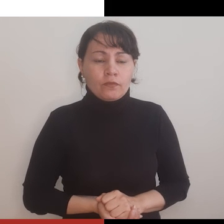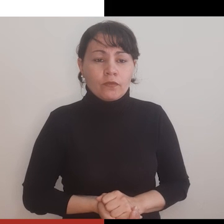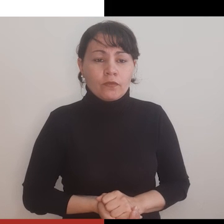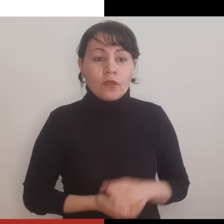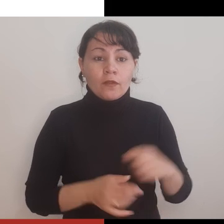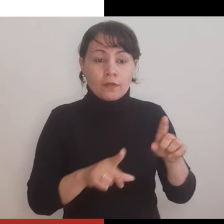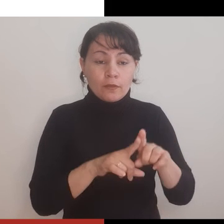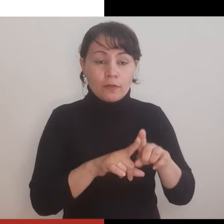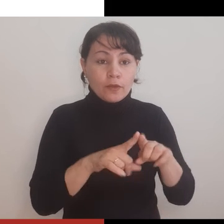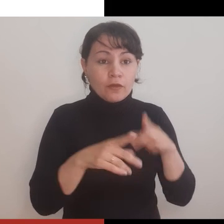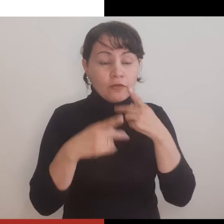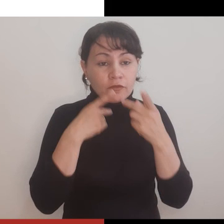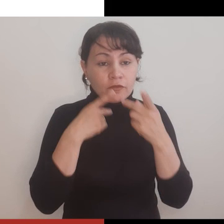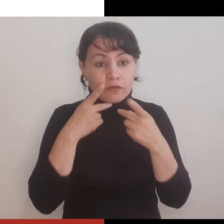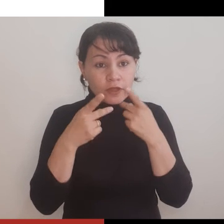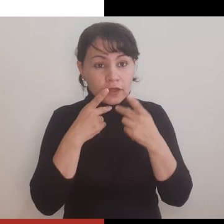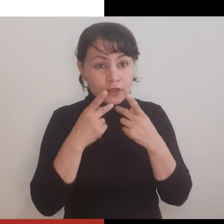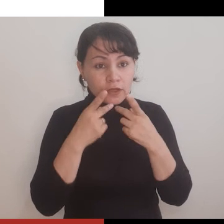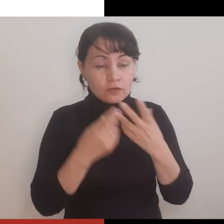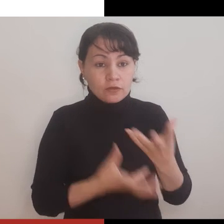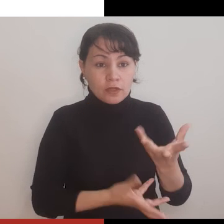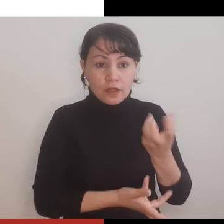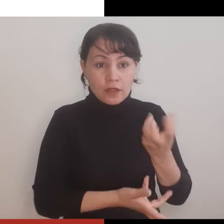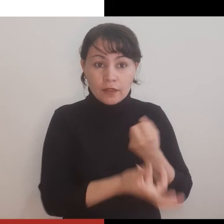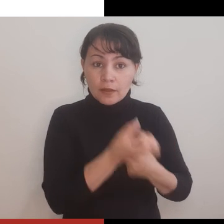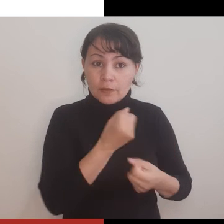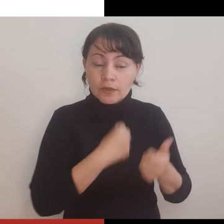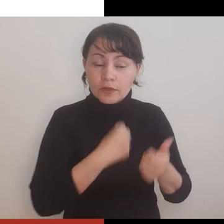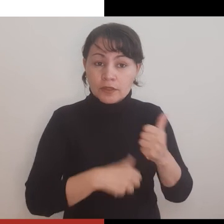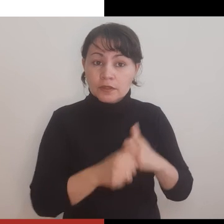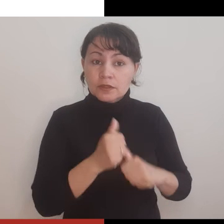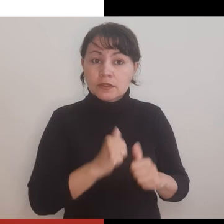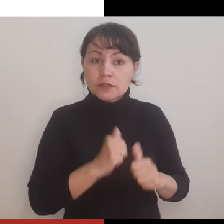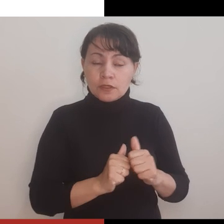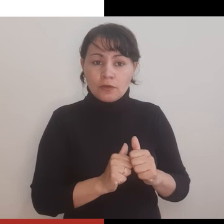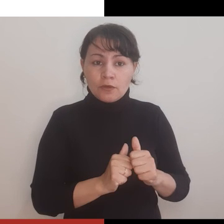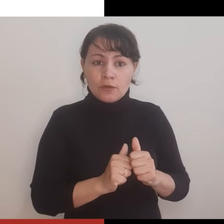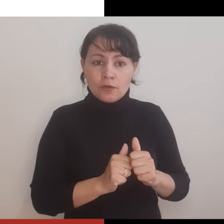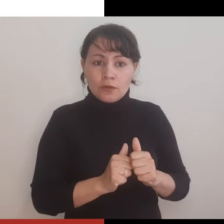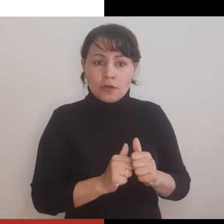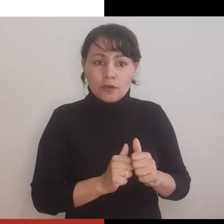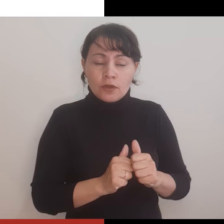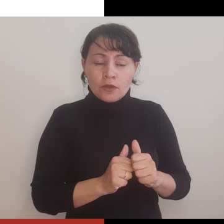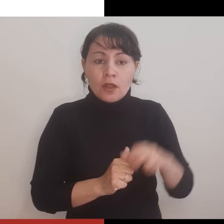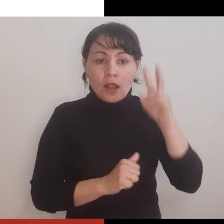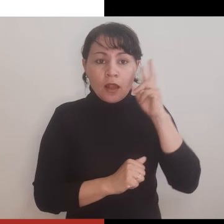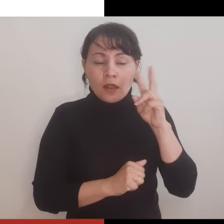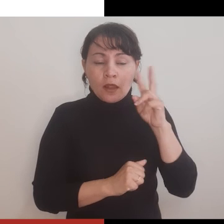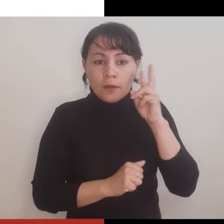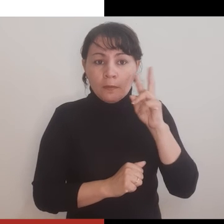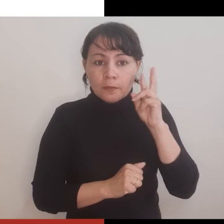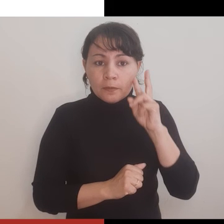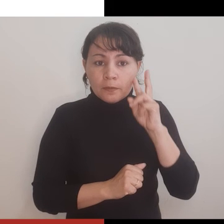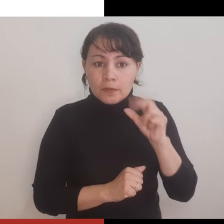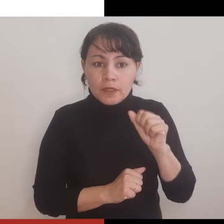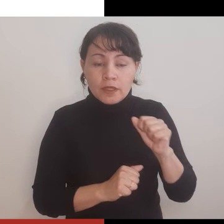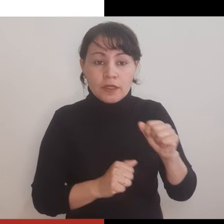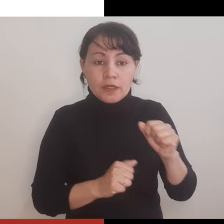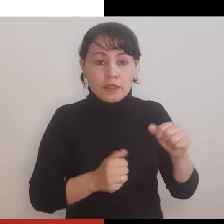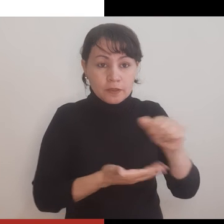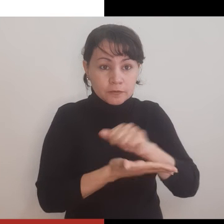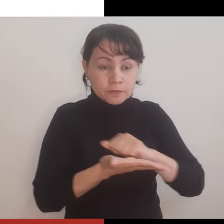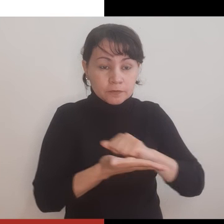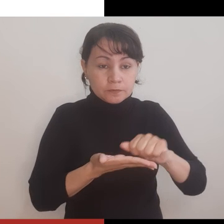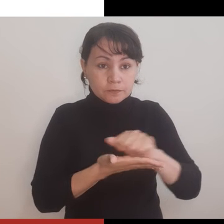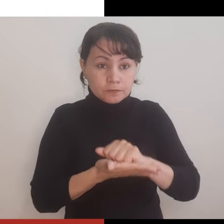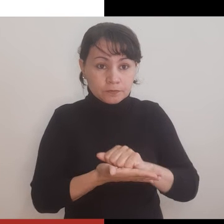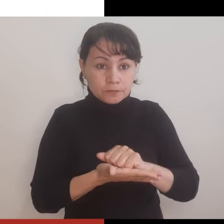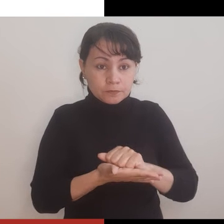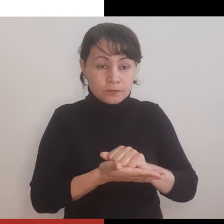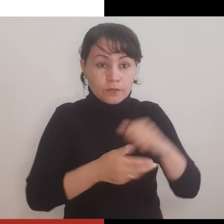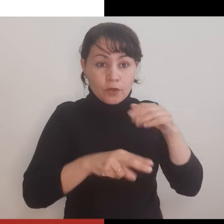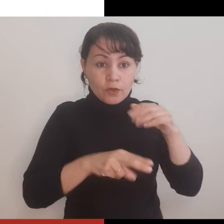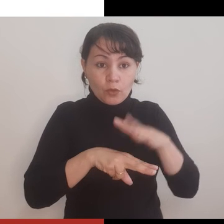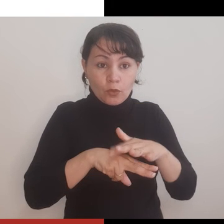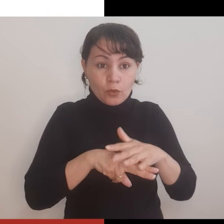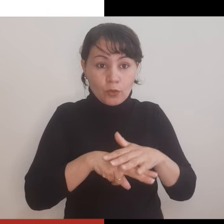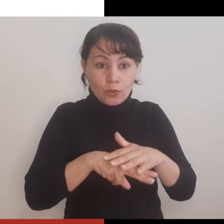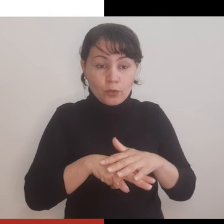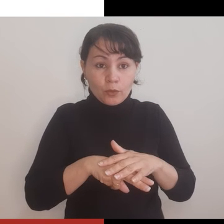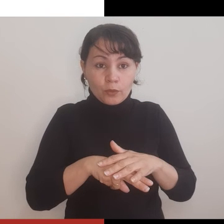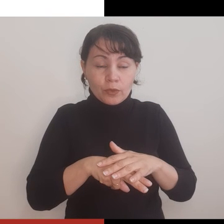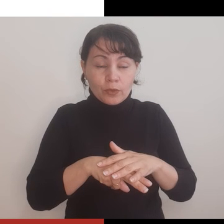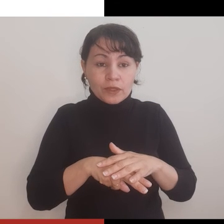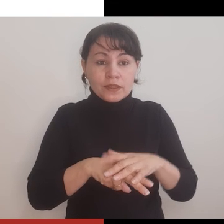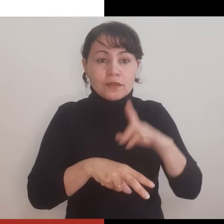Ainda falando sobre a questão da adaptação das rotinas do cuidado, lembrar que nesse ambiente, pacientes acometidos